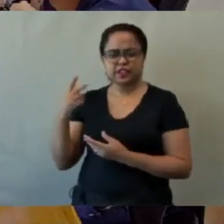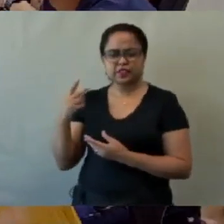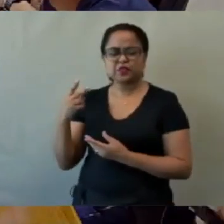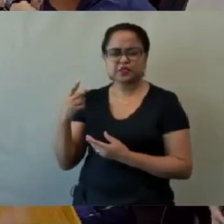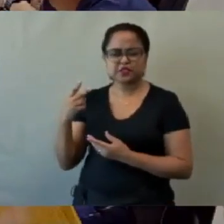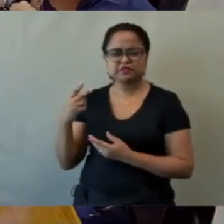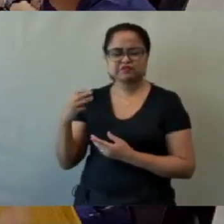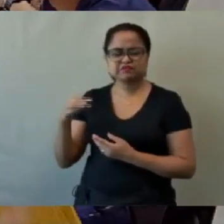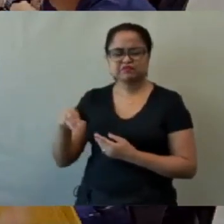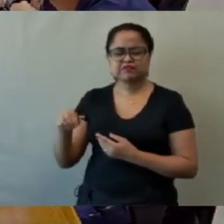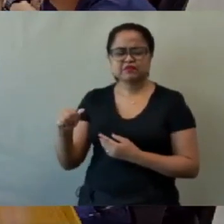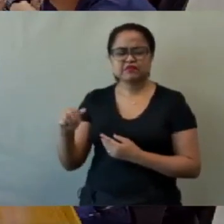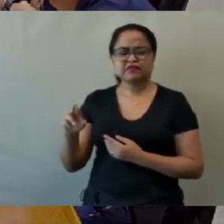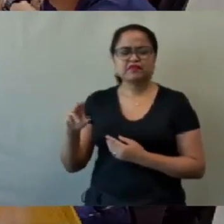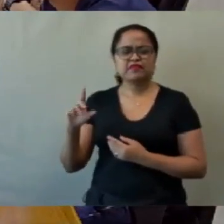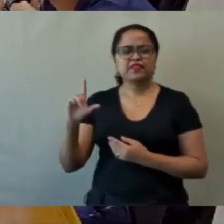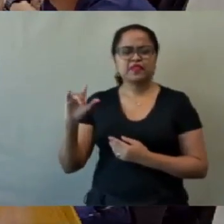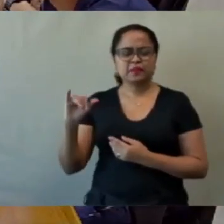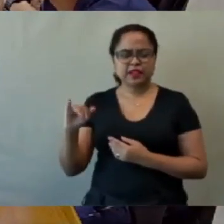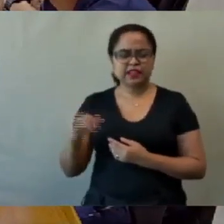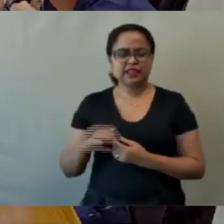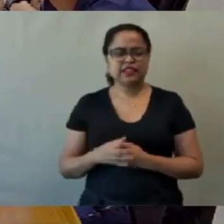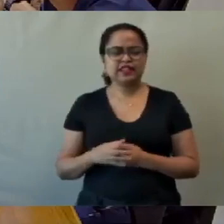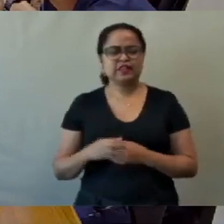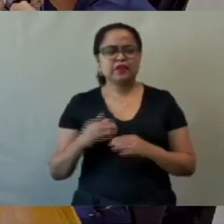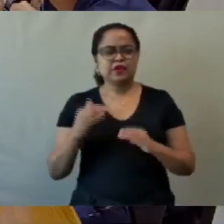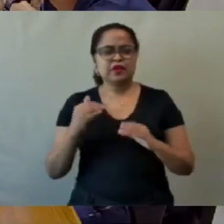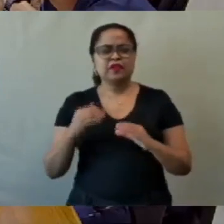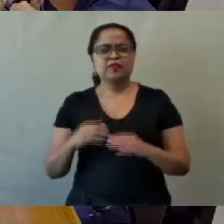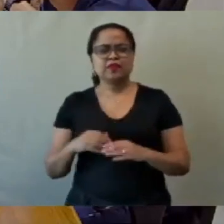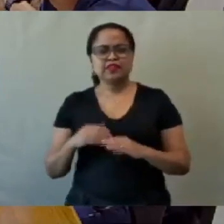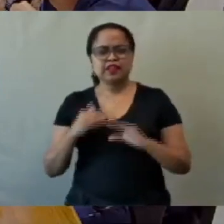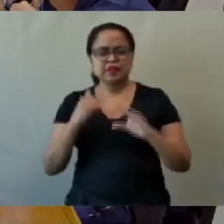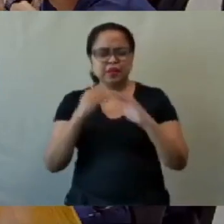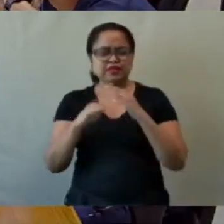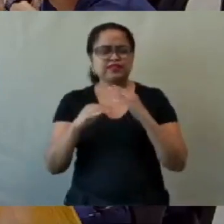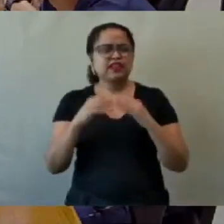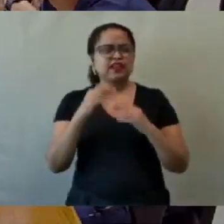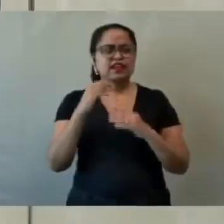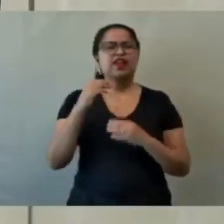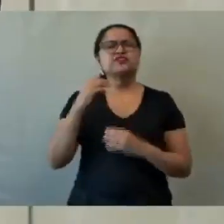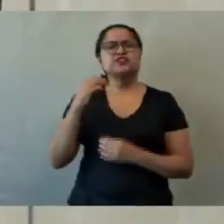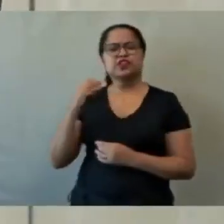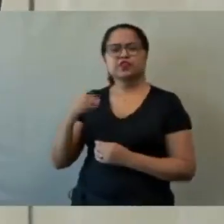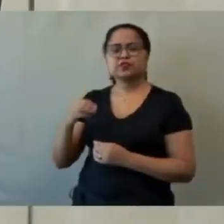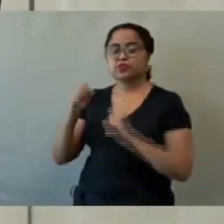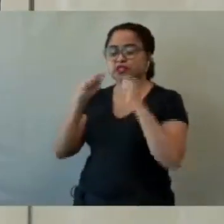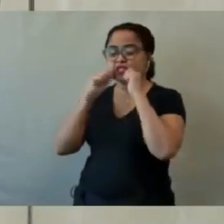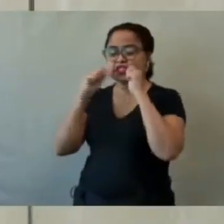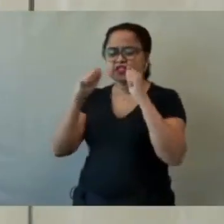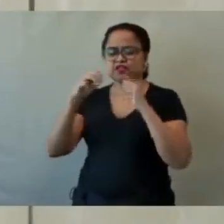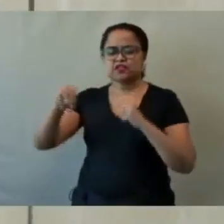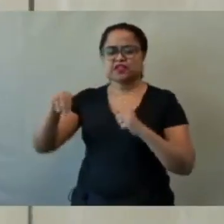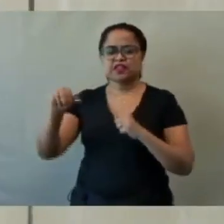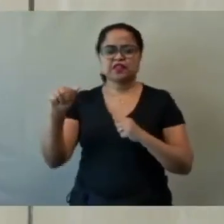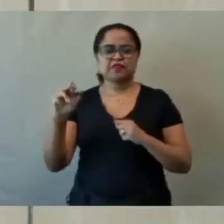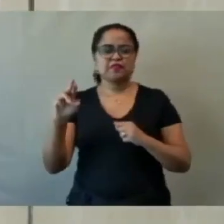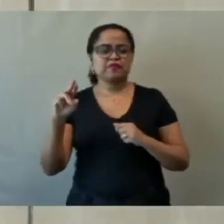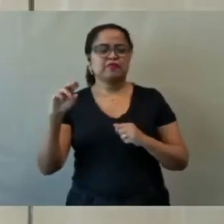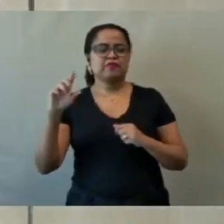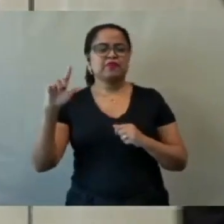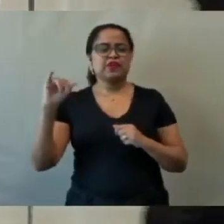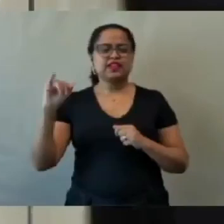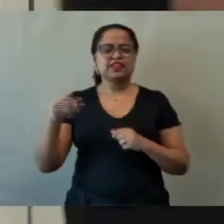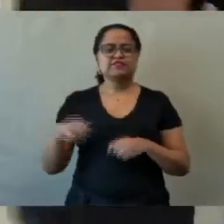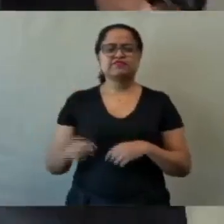Marli. Eu até mandei mensagem para a assessora dela, a professora Marli tem que estar lá, porque para a gente ter a presença, né? E a professora Marli sempre nos